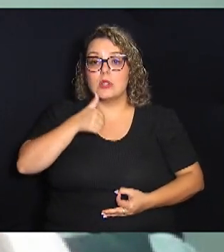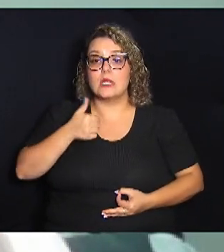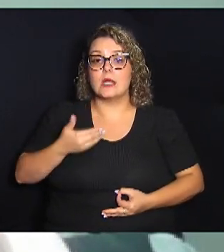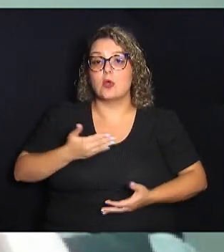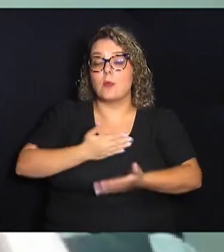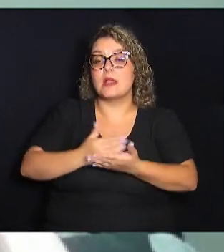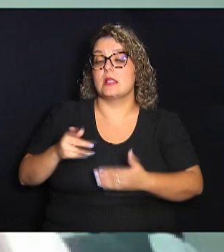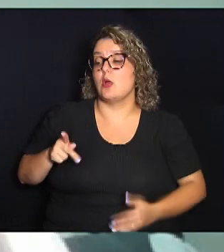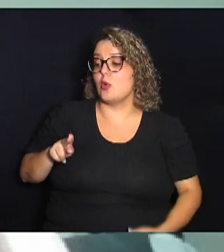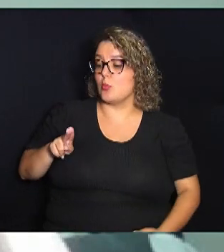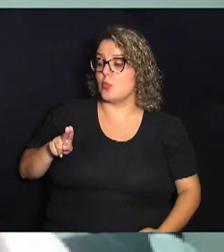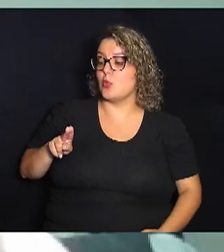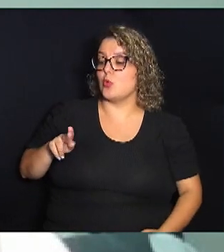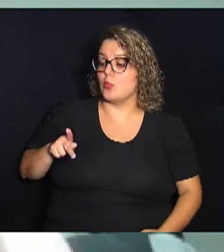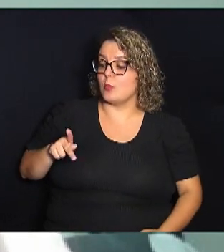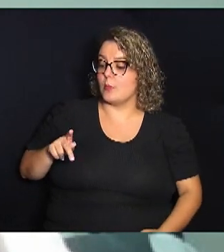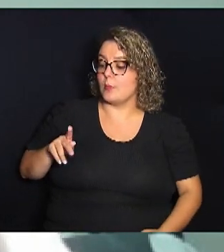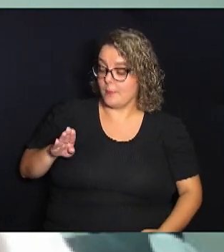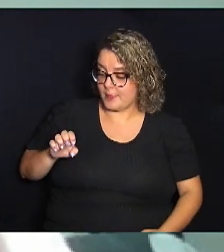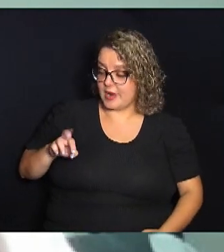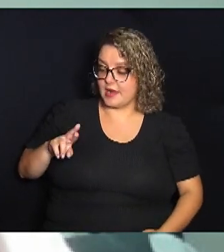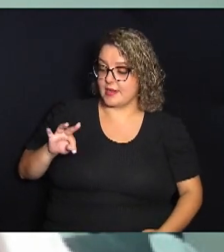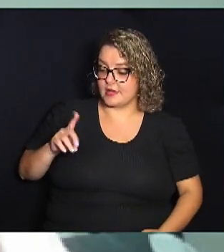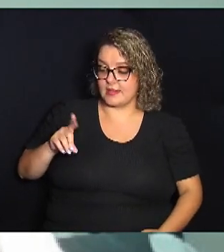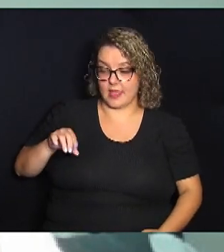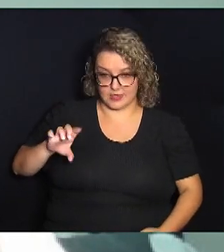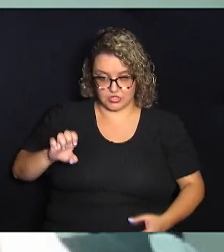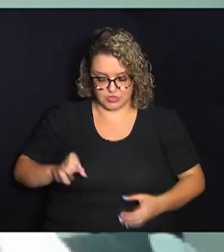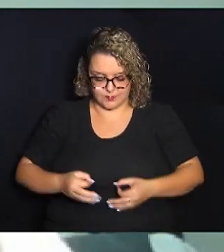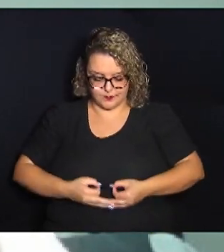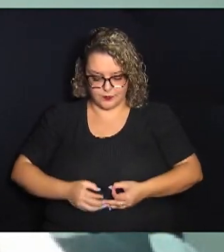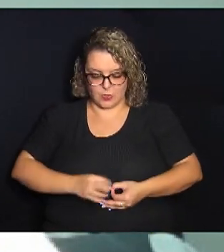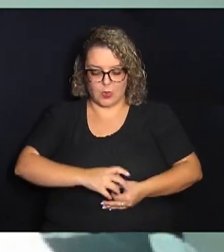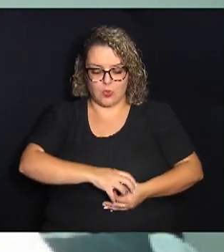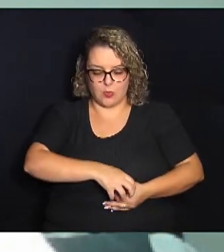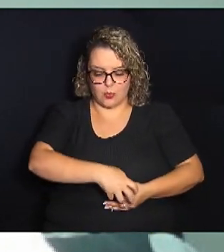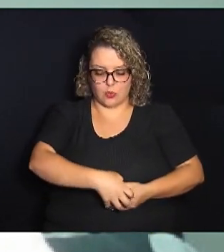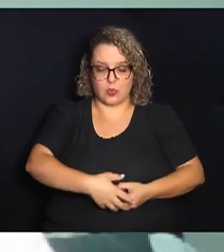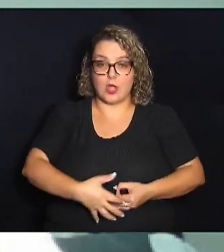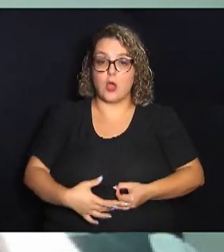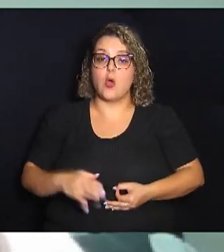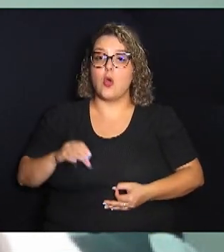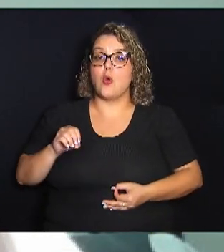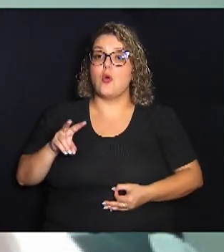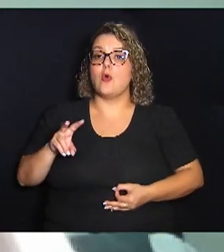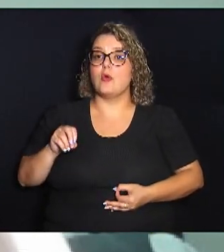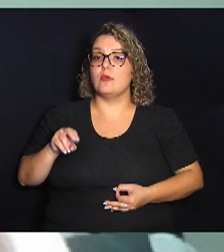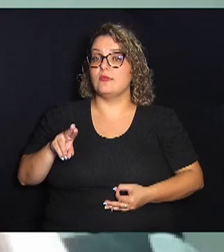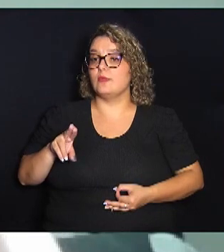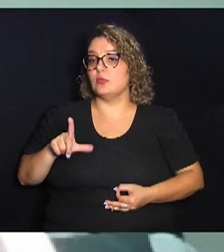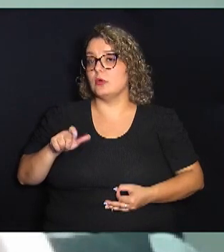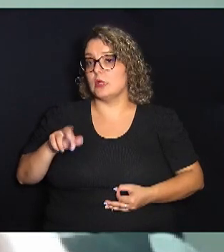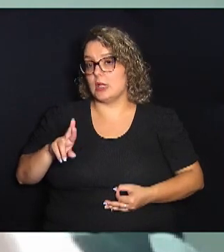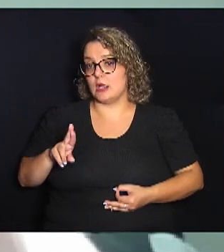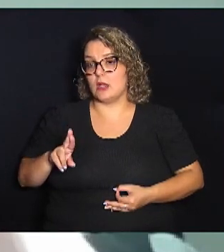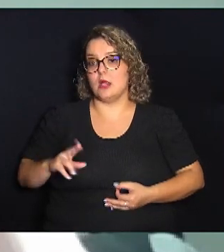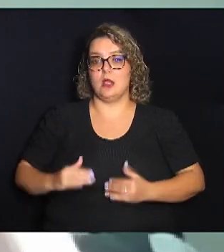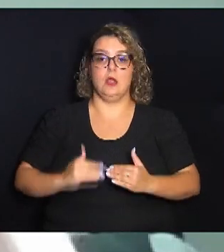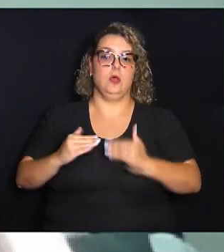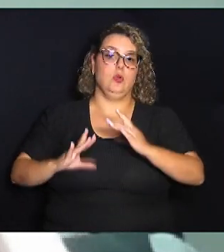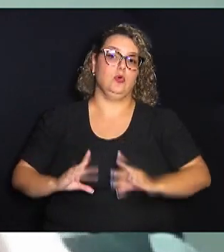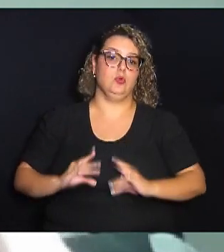ela começa a ovular, ela começa a produzir seus principais hormônios esteroides, estradiol e